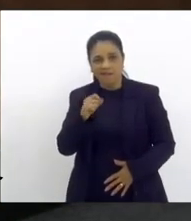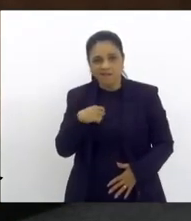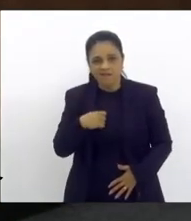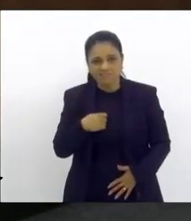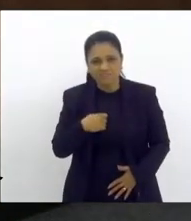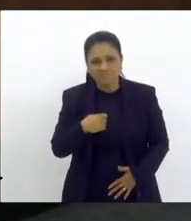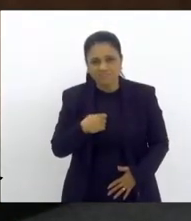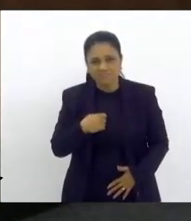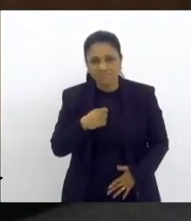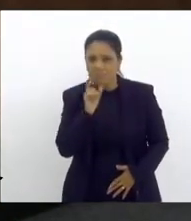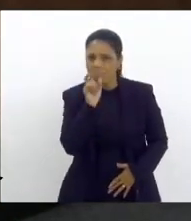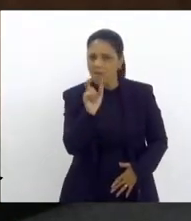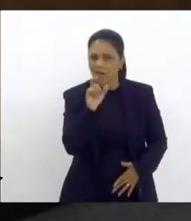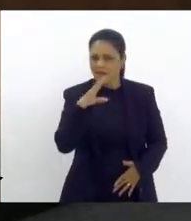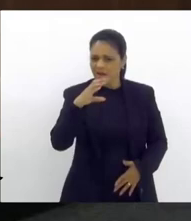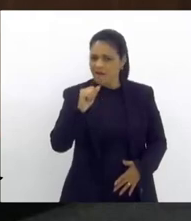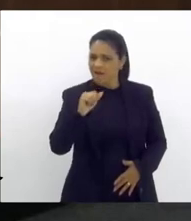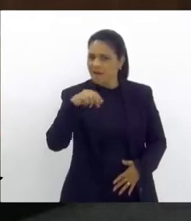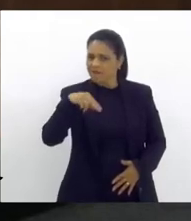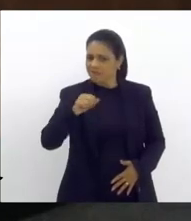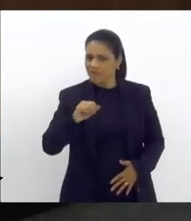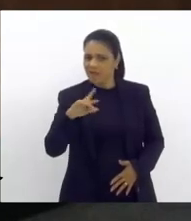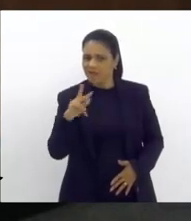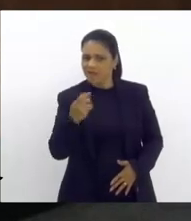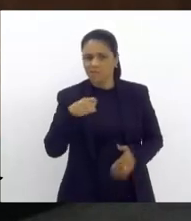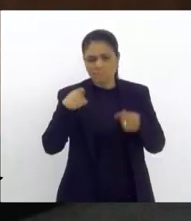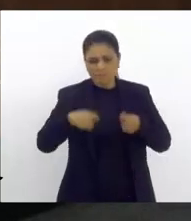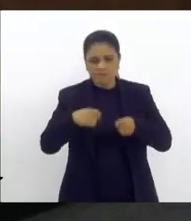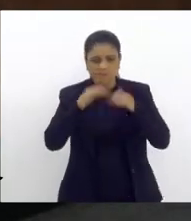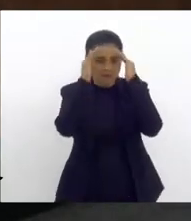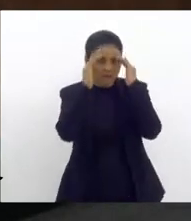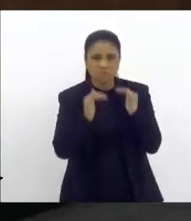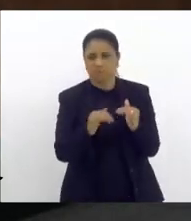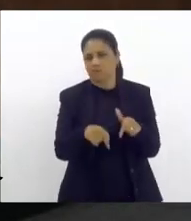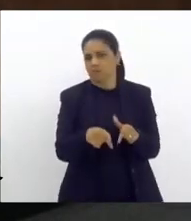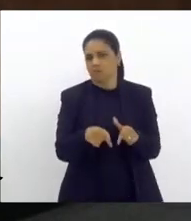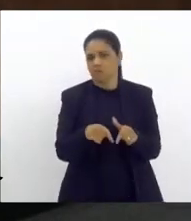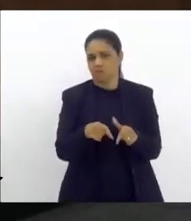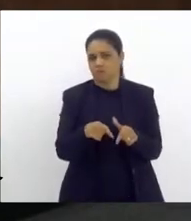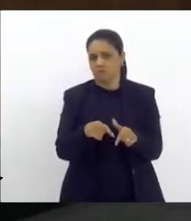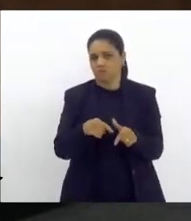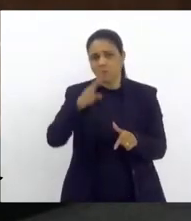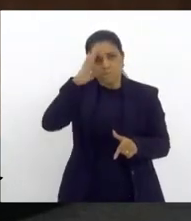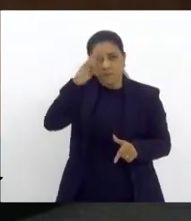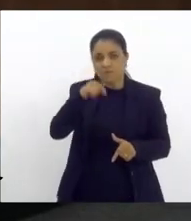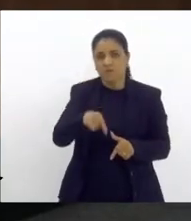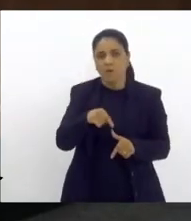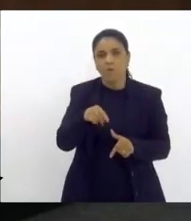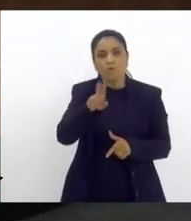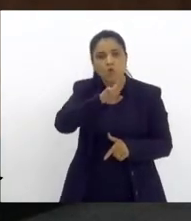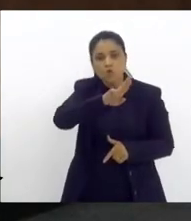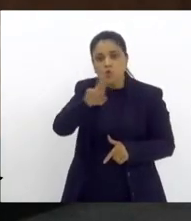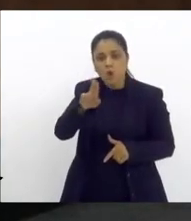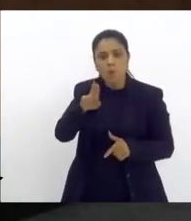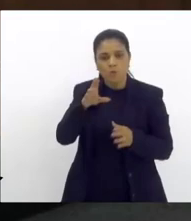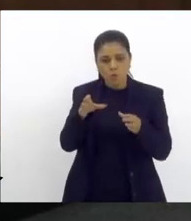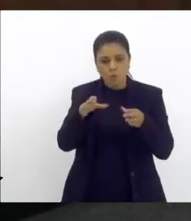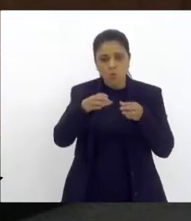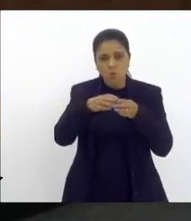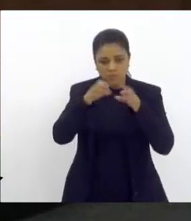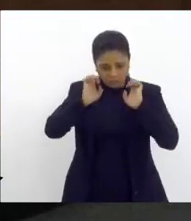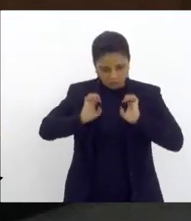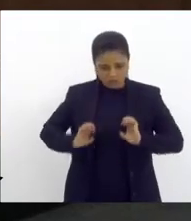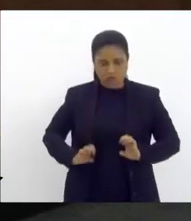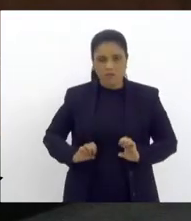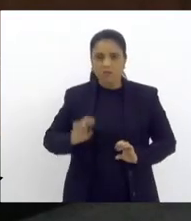que nós temos que ter nessa casa é respeito e eu ainda ouvi pode colocar meu nome no conselho de ética que eu não tenho